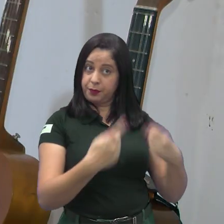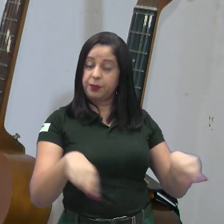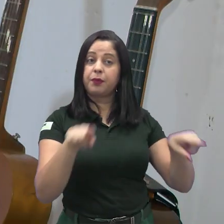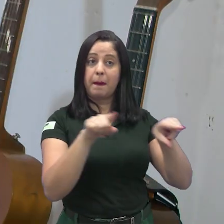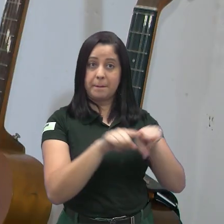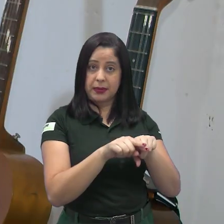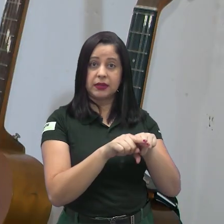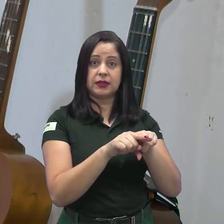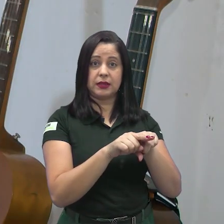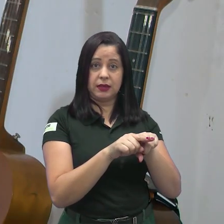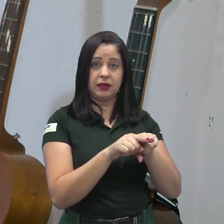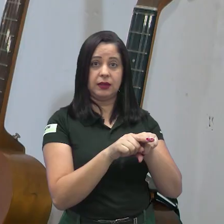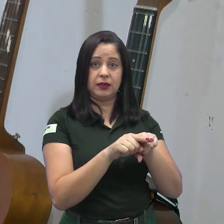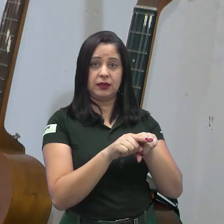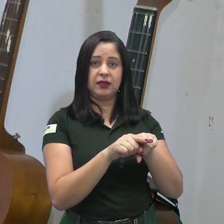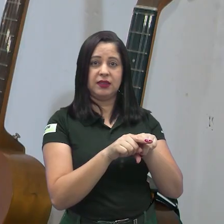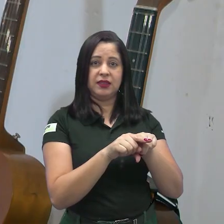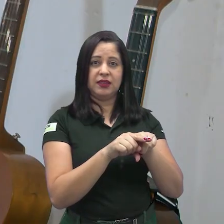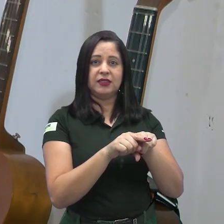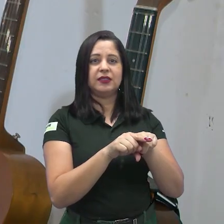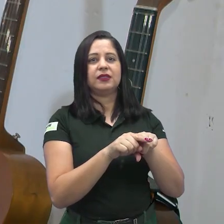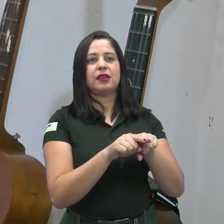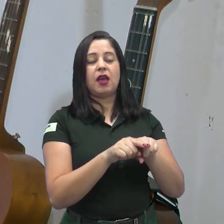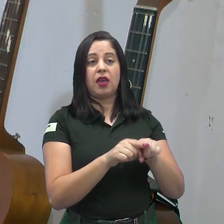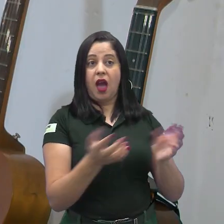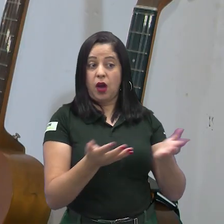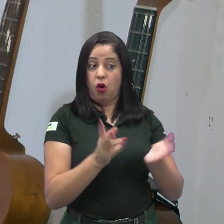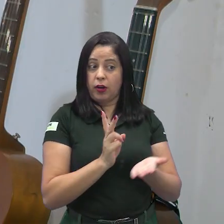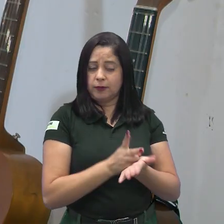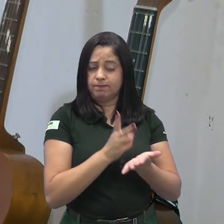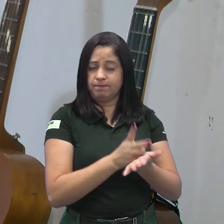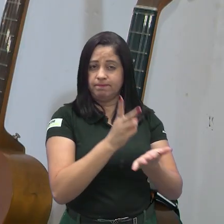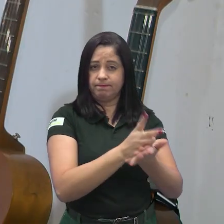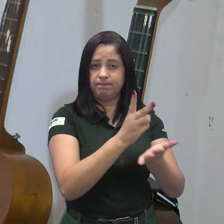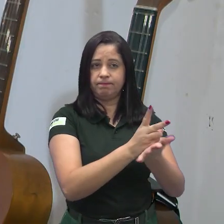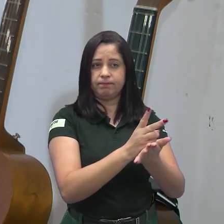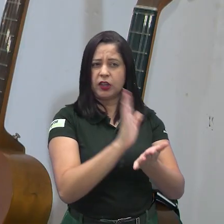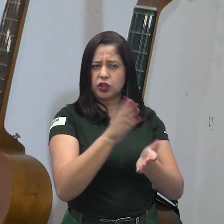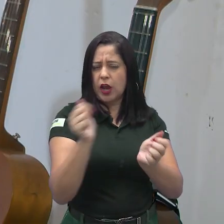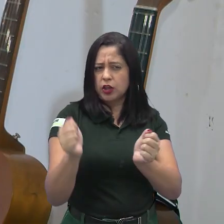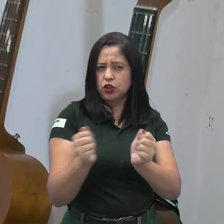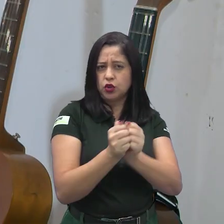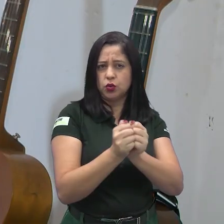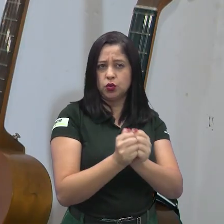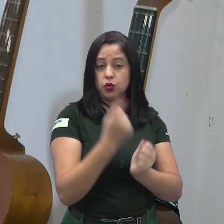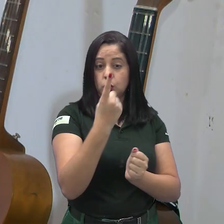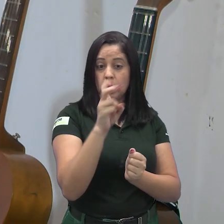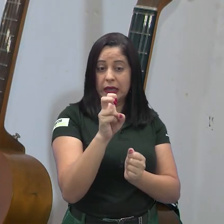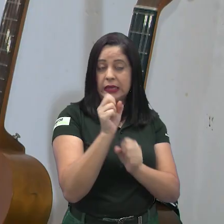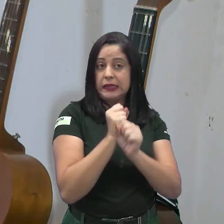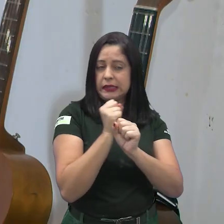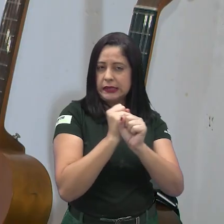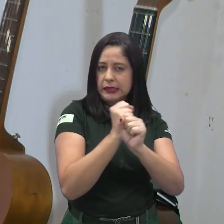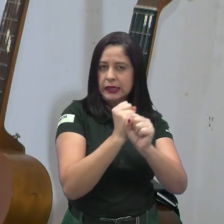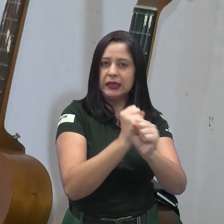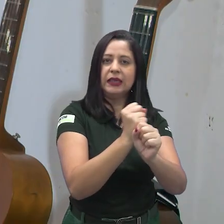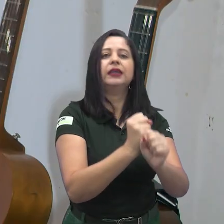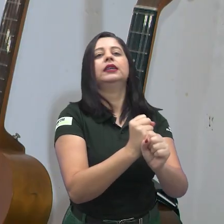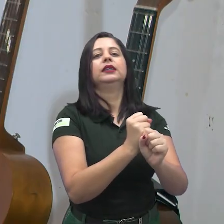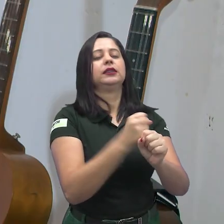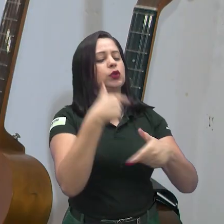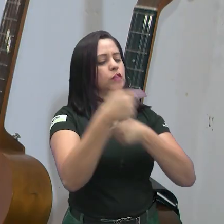Uma parceria muito grande que se firmou, né? A gente está junto aí já há 15 anos, né?